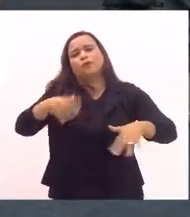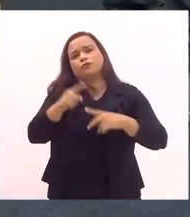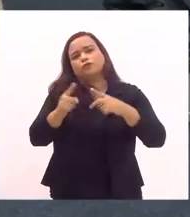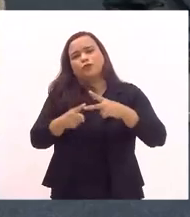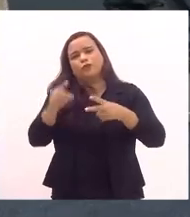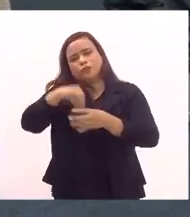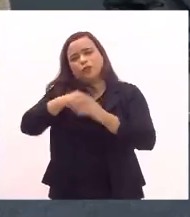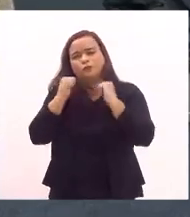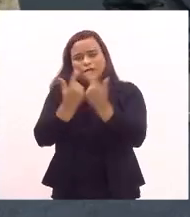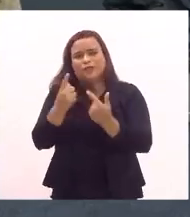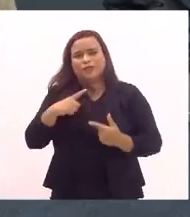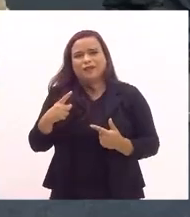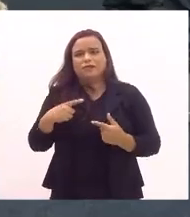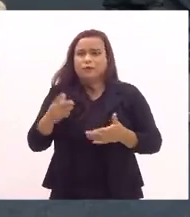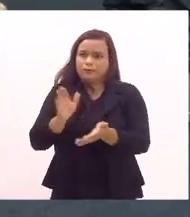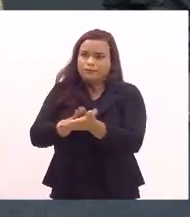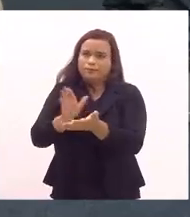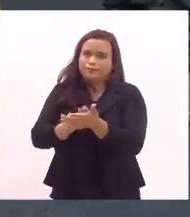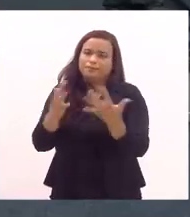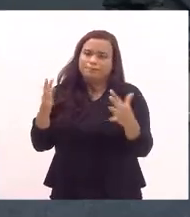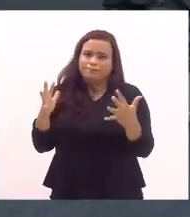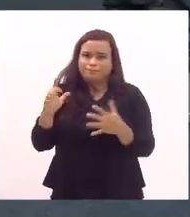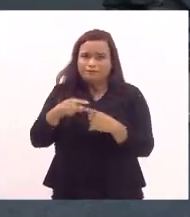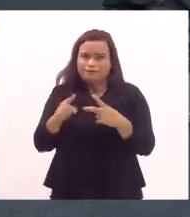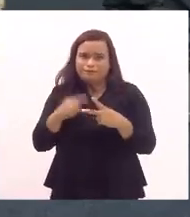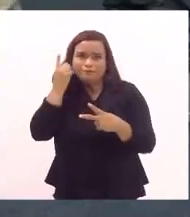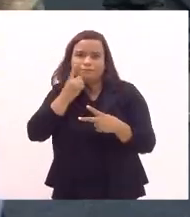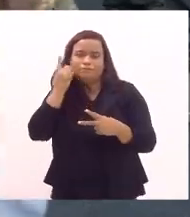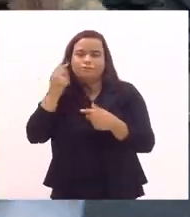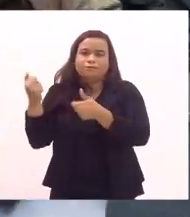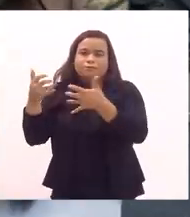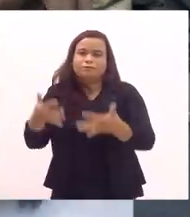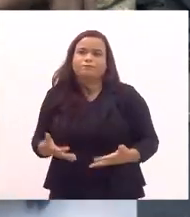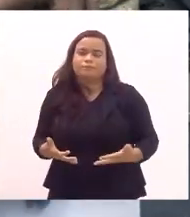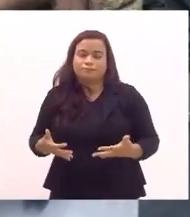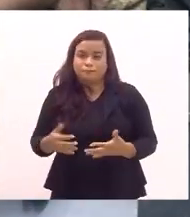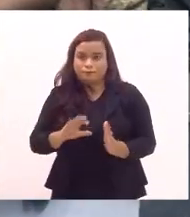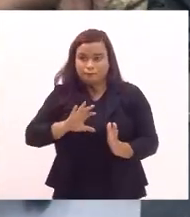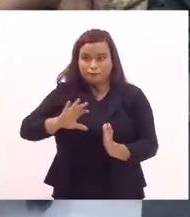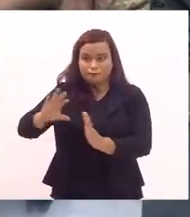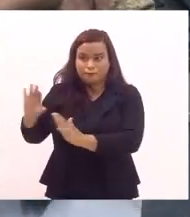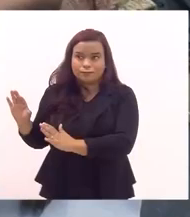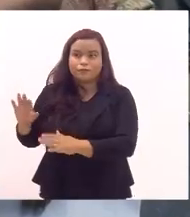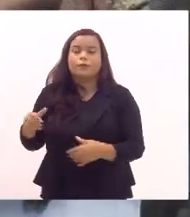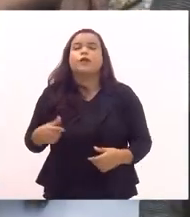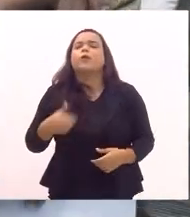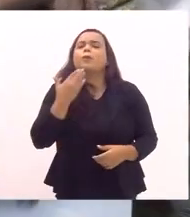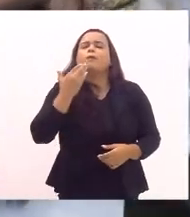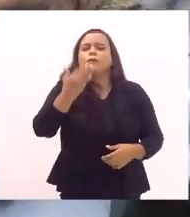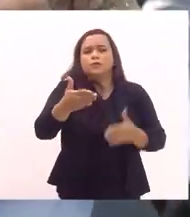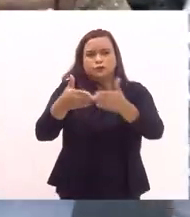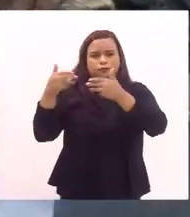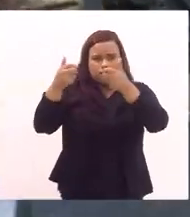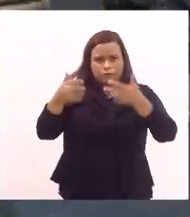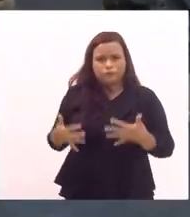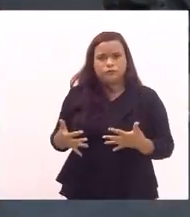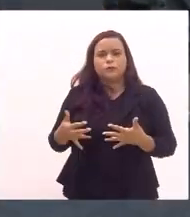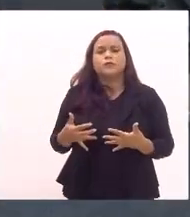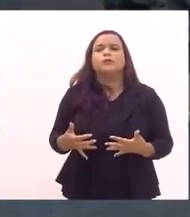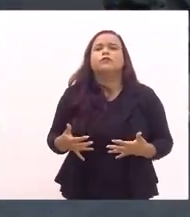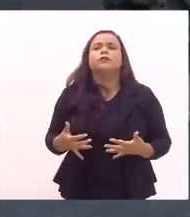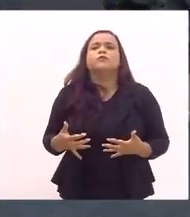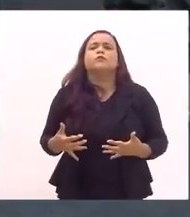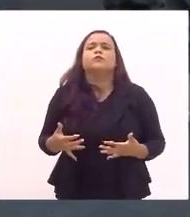antes parabenizar de duas deputadas eu pedi a palavra Presidente